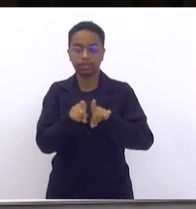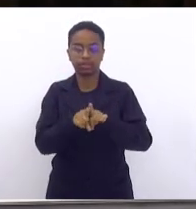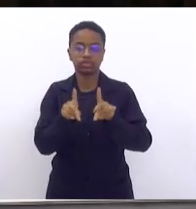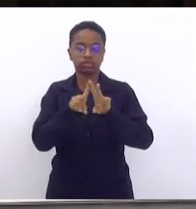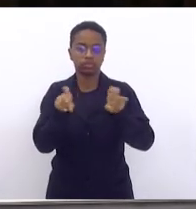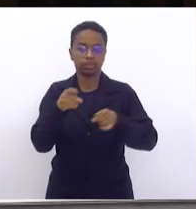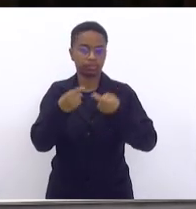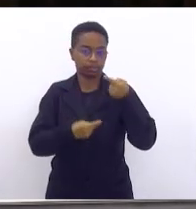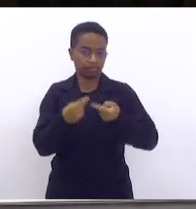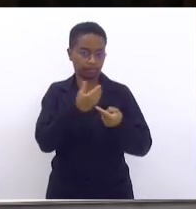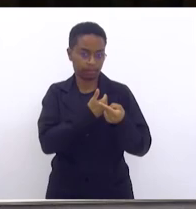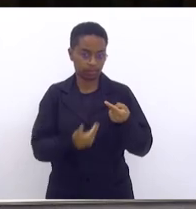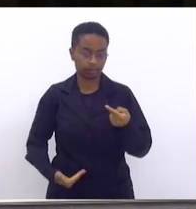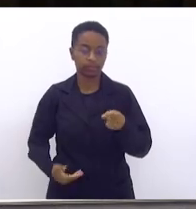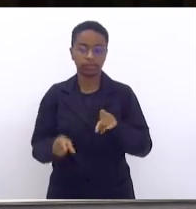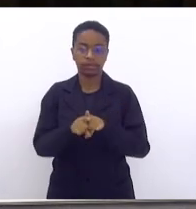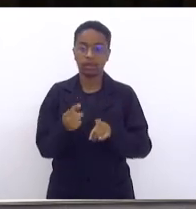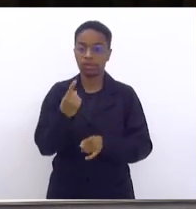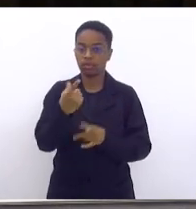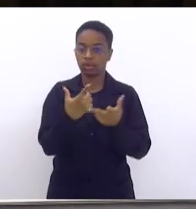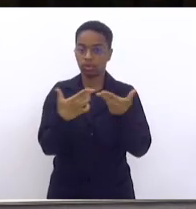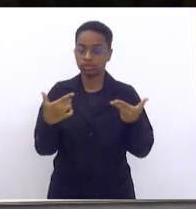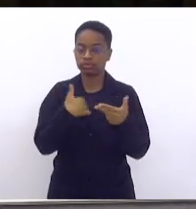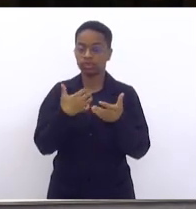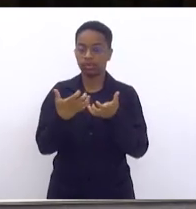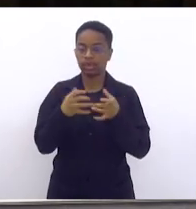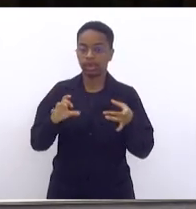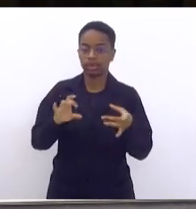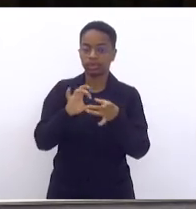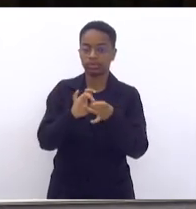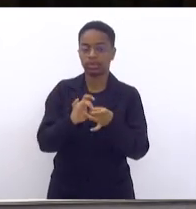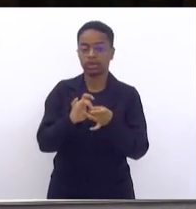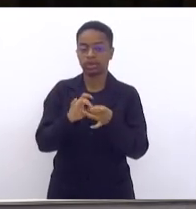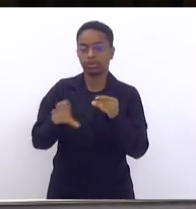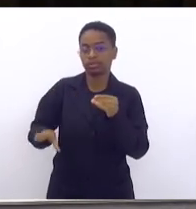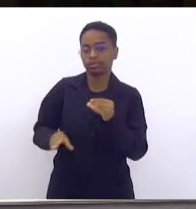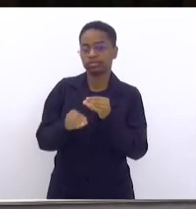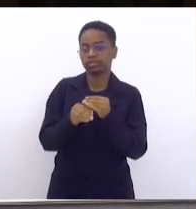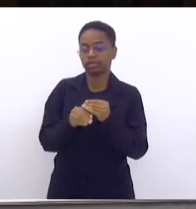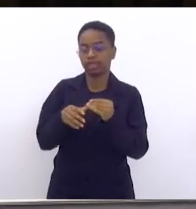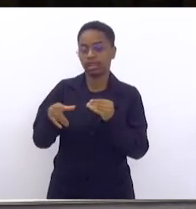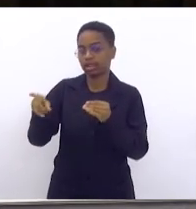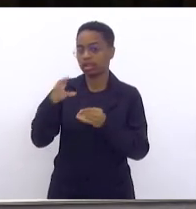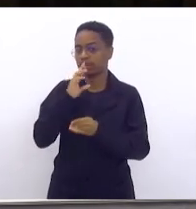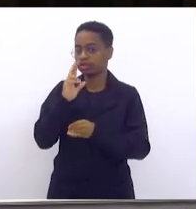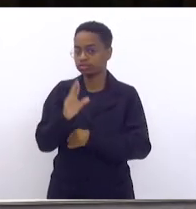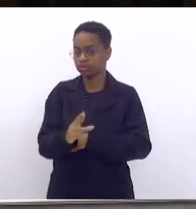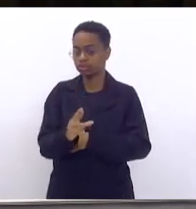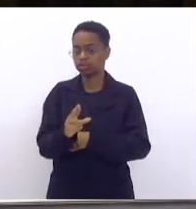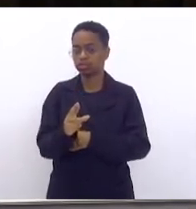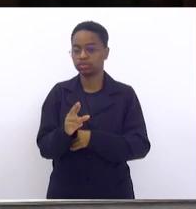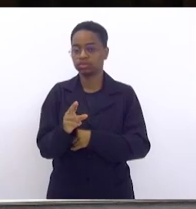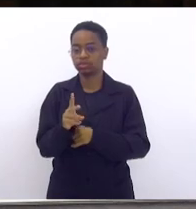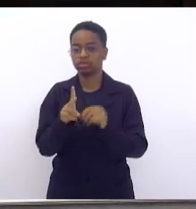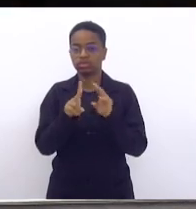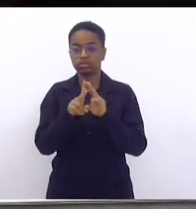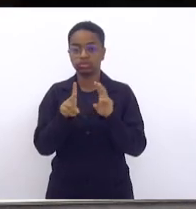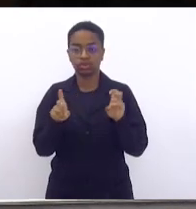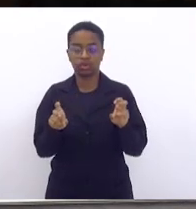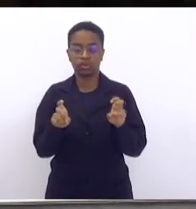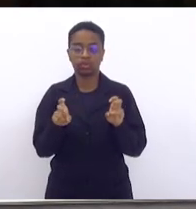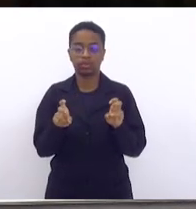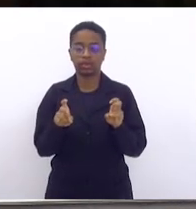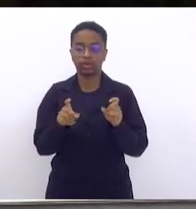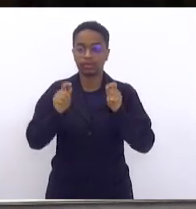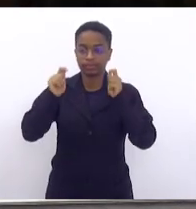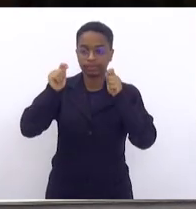E aí um ponto que eu queria só agregar a resposta do Gladstone em relação a possibilidade